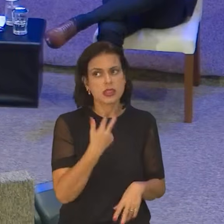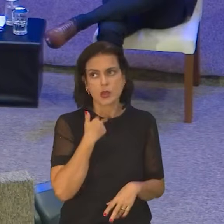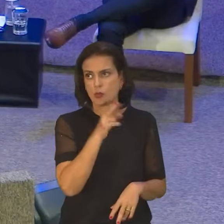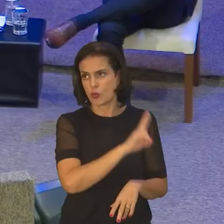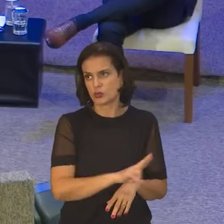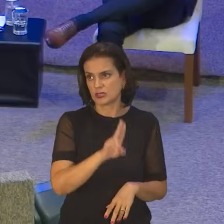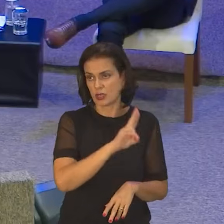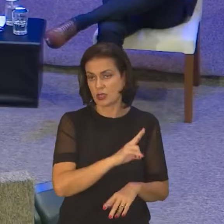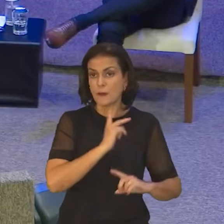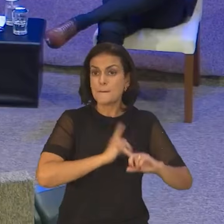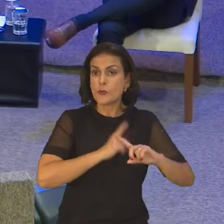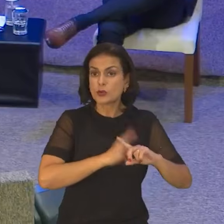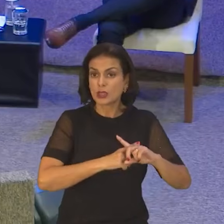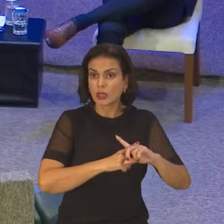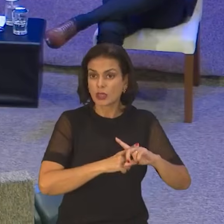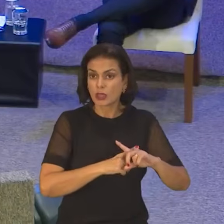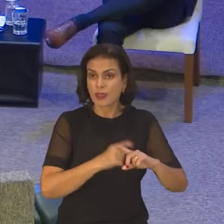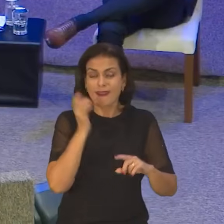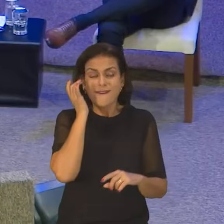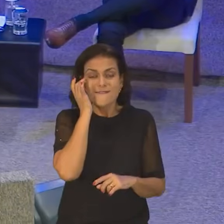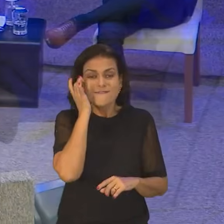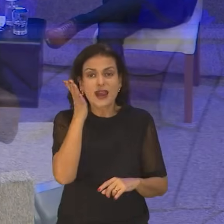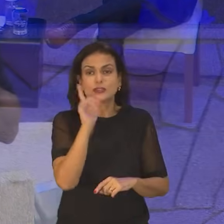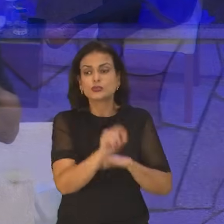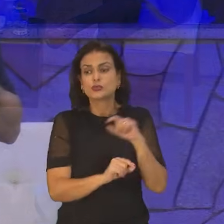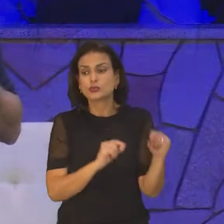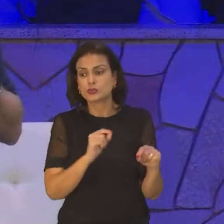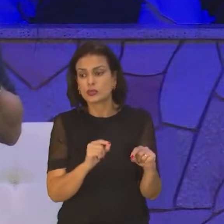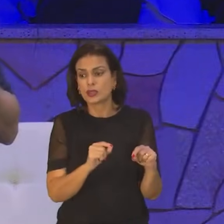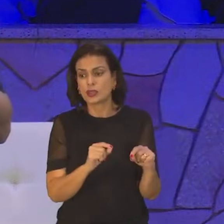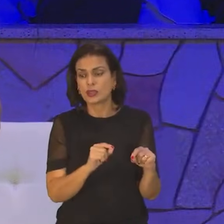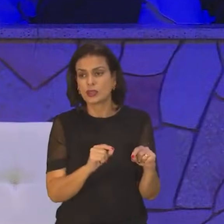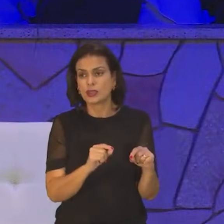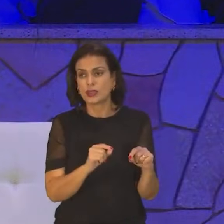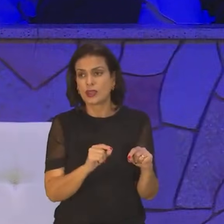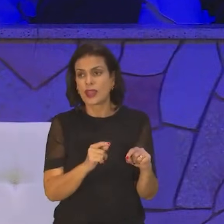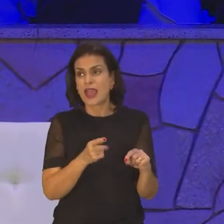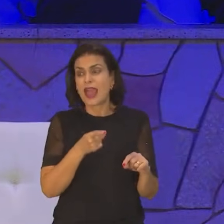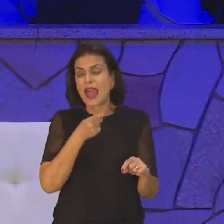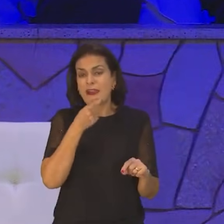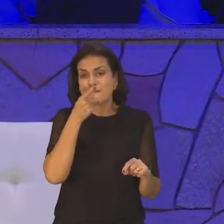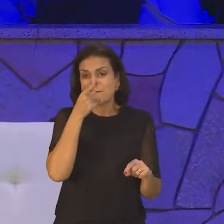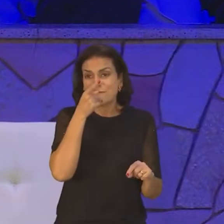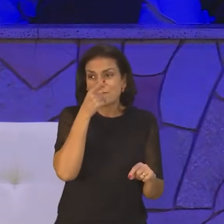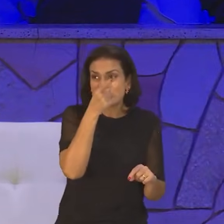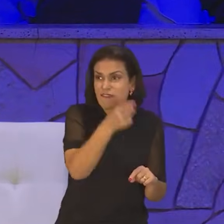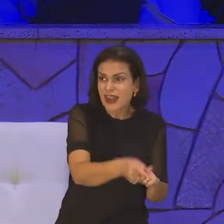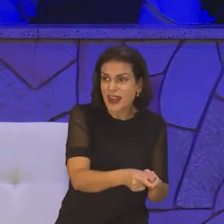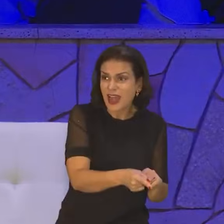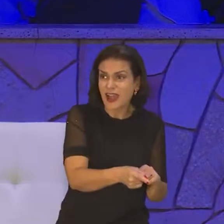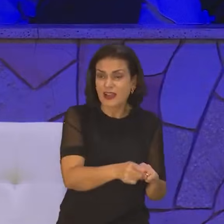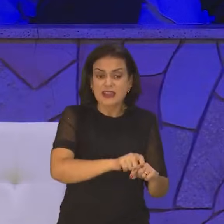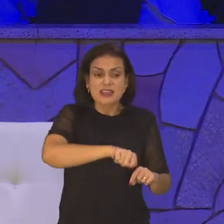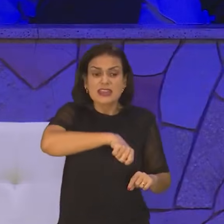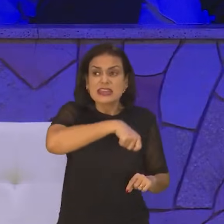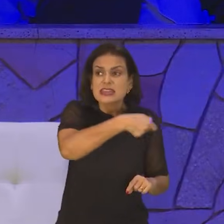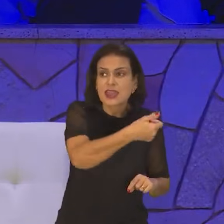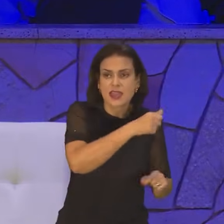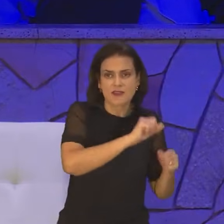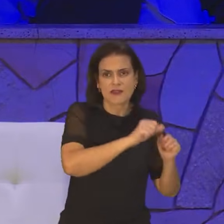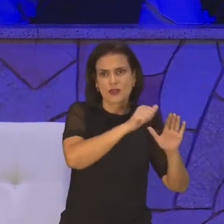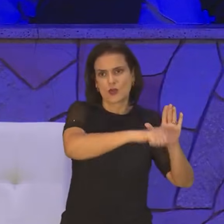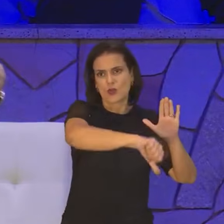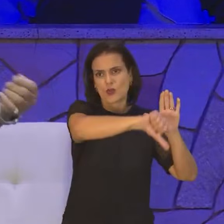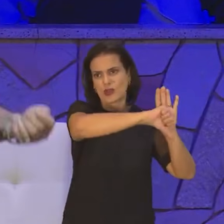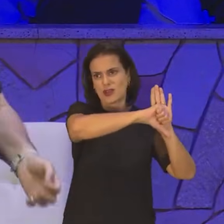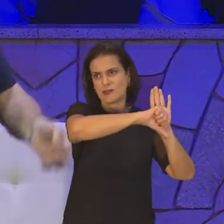porque se torna muito fácil a CX9, por causa das drogas. E aí saiu ordem para me